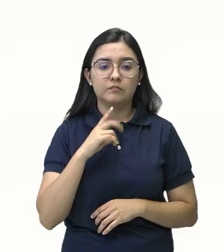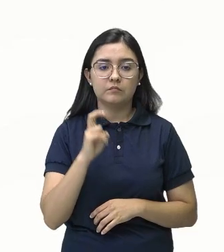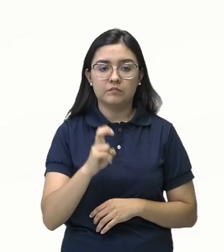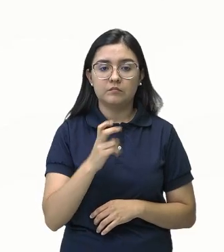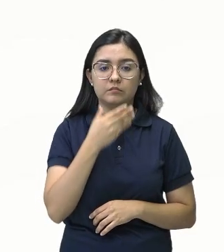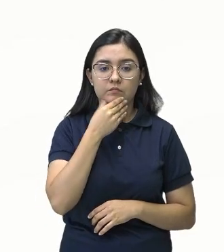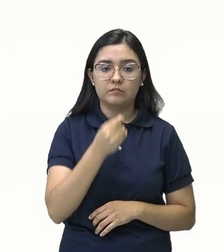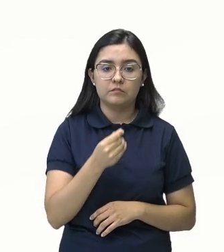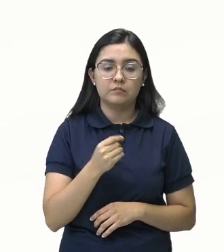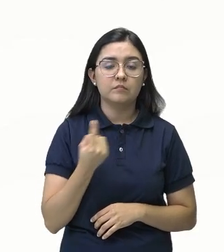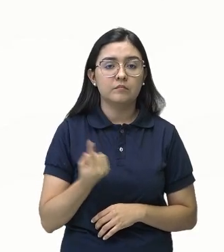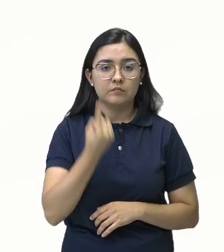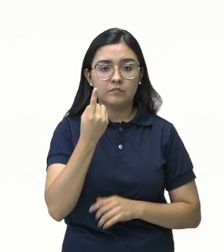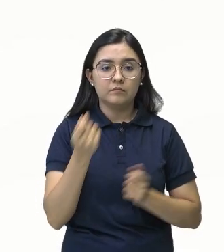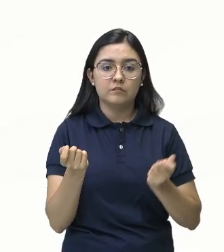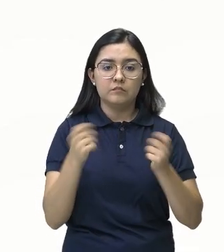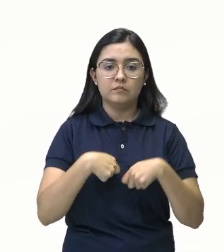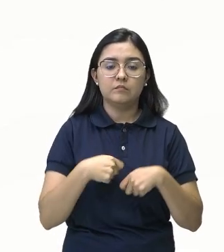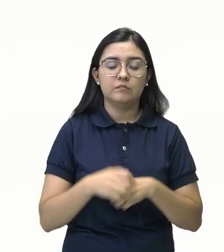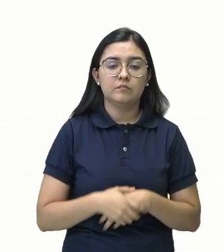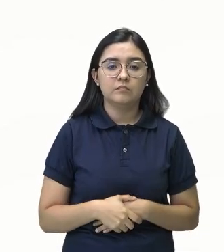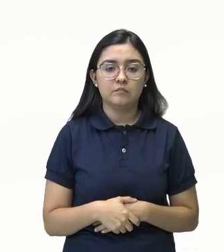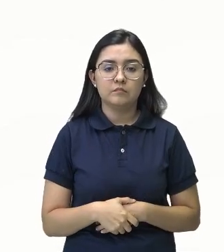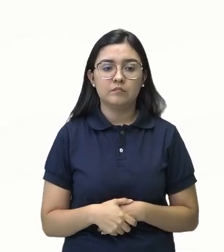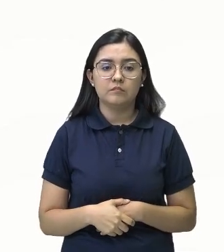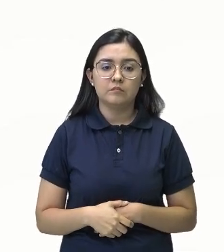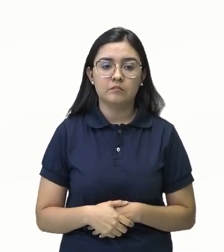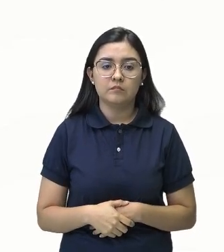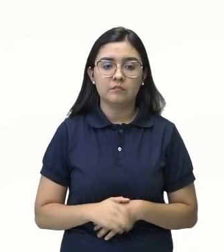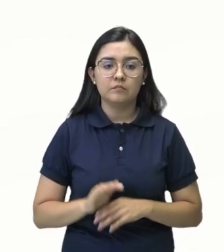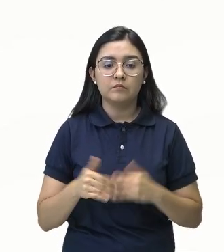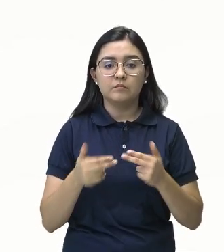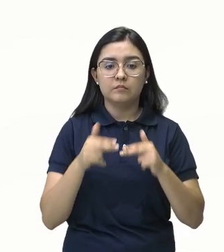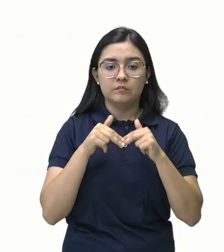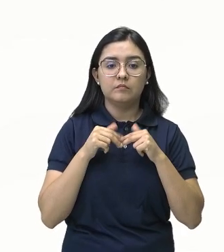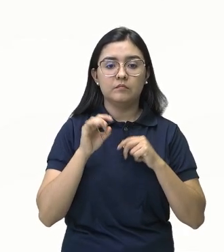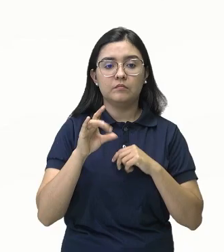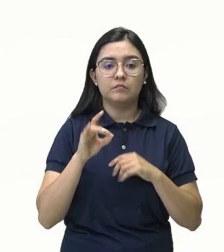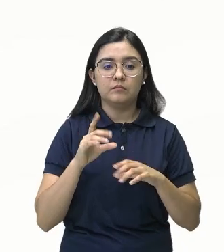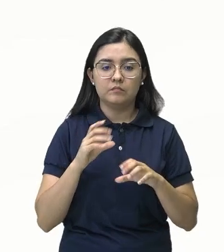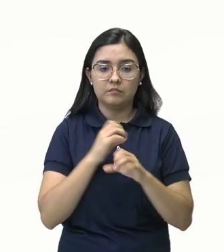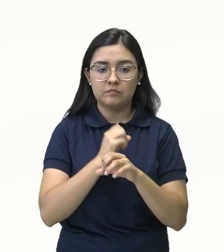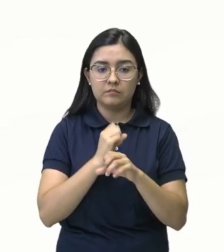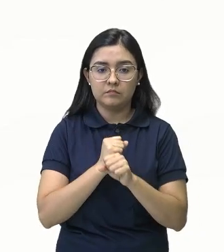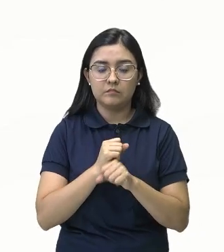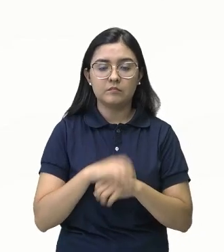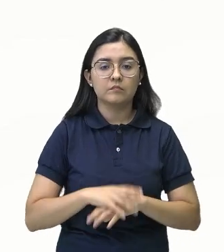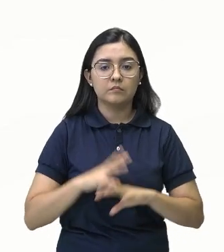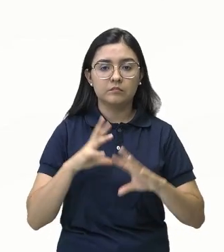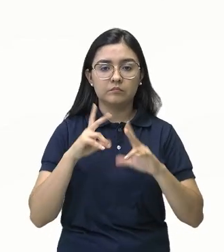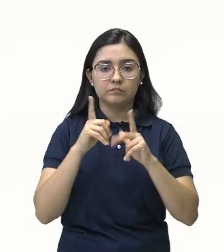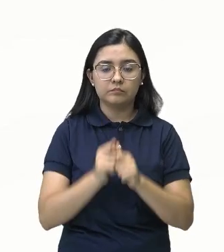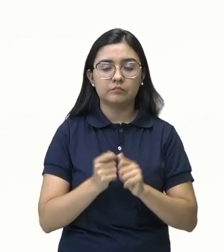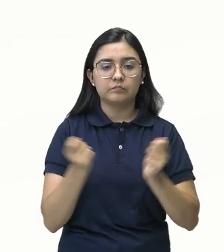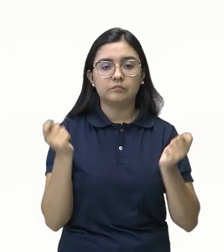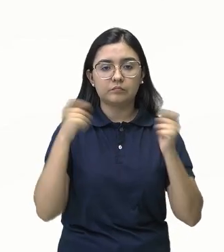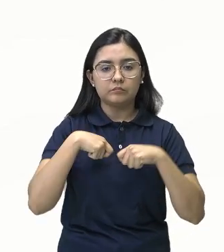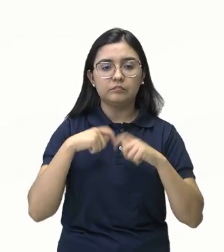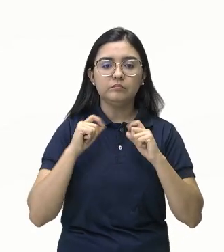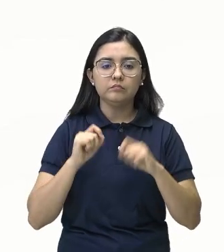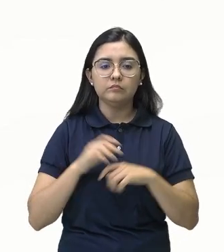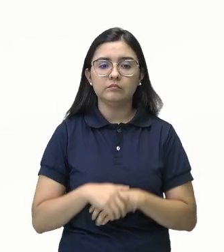homens, então só tenho uma possibilidade de fazer isso. Então, basta eu somar agora todas as minhas